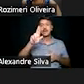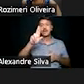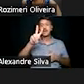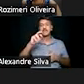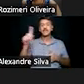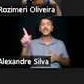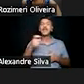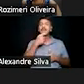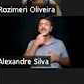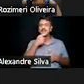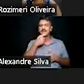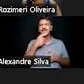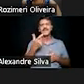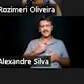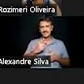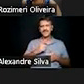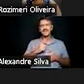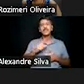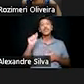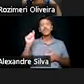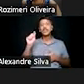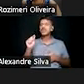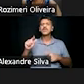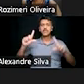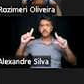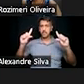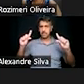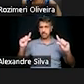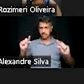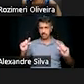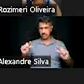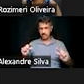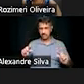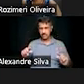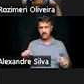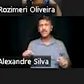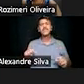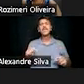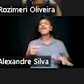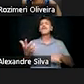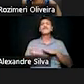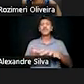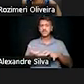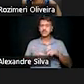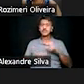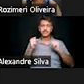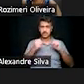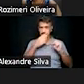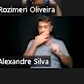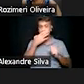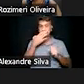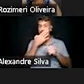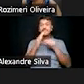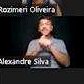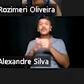Inglaterra estava tendo já suas reservas de carvão exauridas, Exato. estava em plena revolução industrial, tinha que mapear porto, onde ia fazer